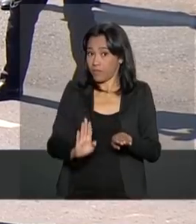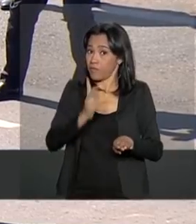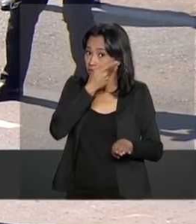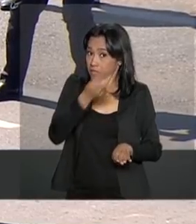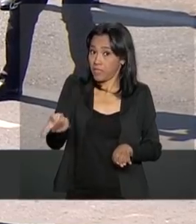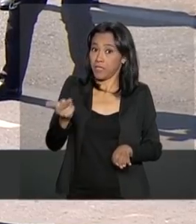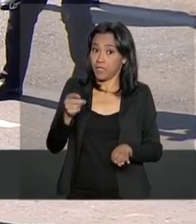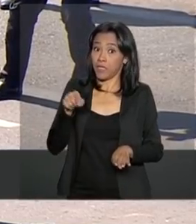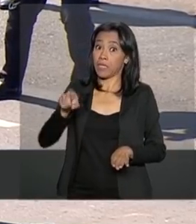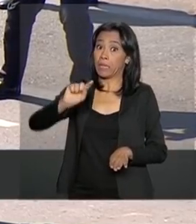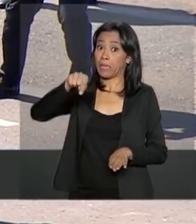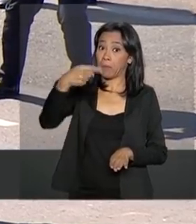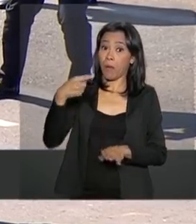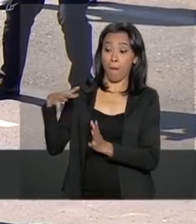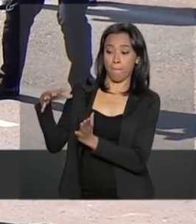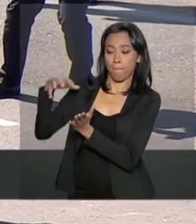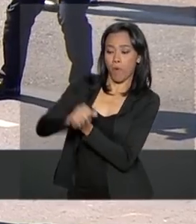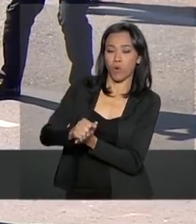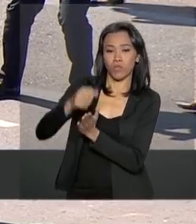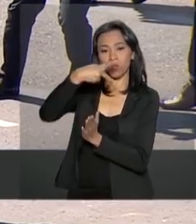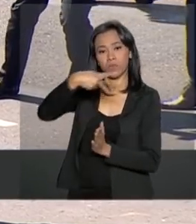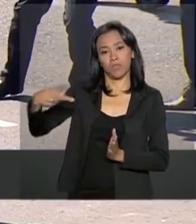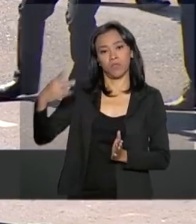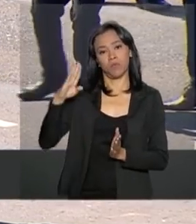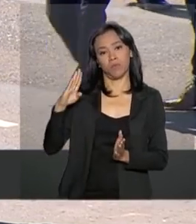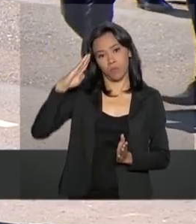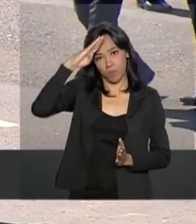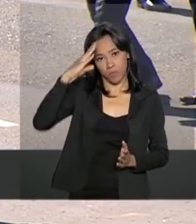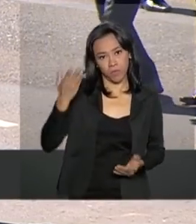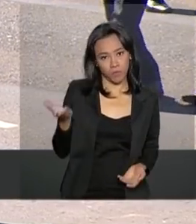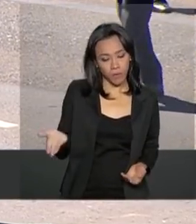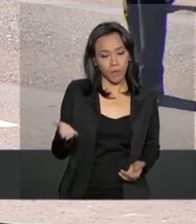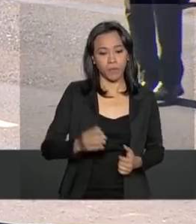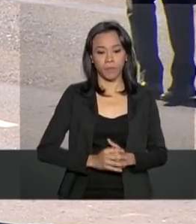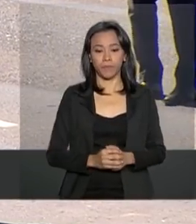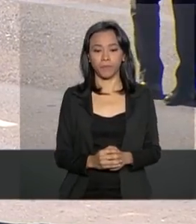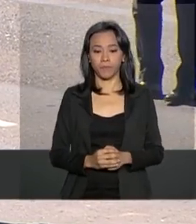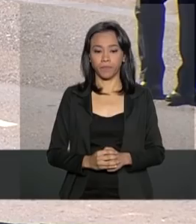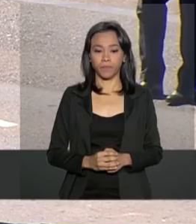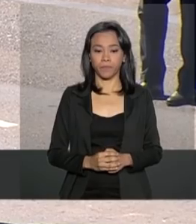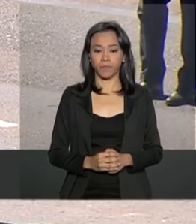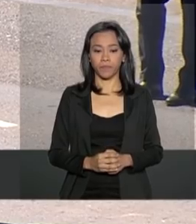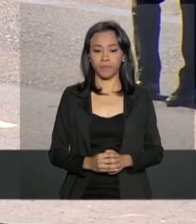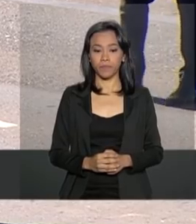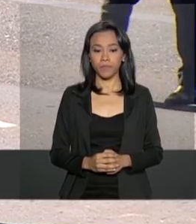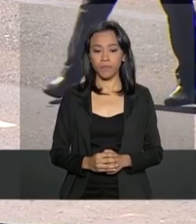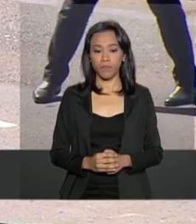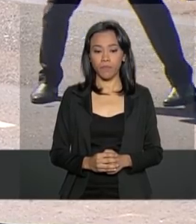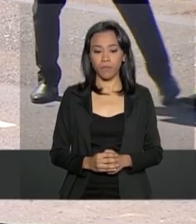oficial ao país depois da posse do presidente Jair Bolsonaro.